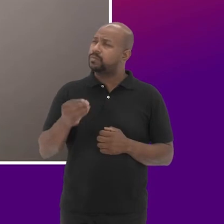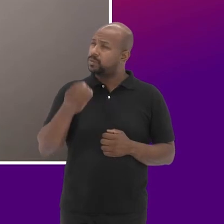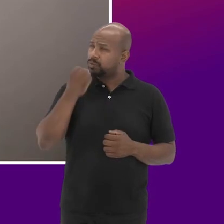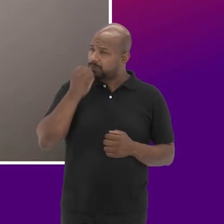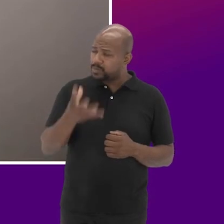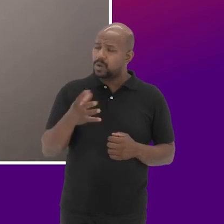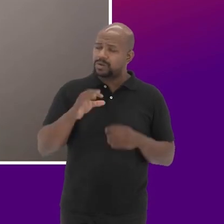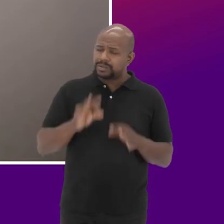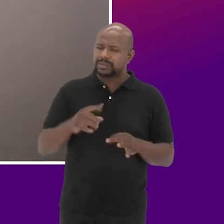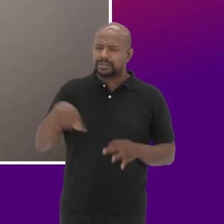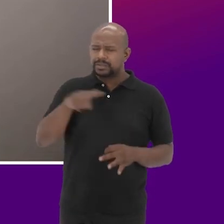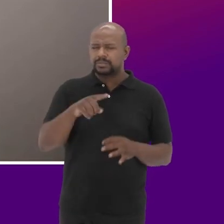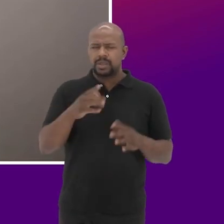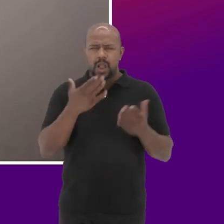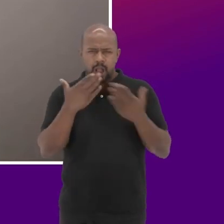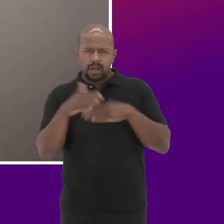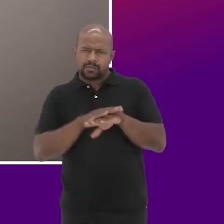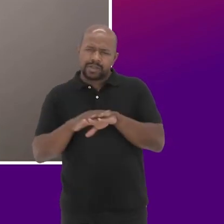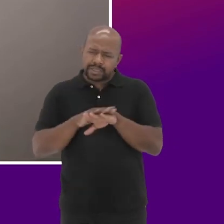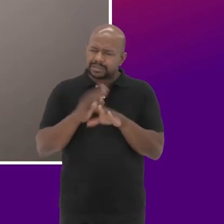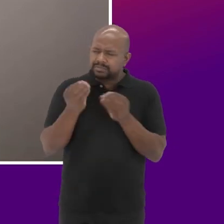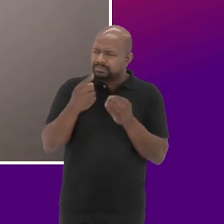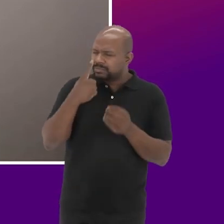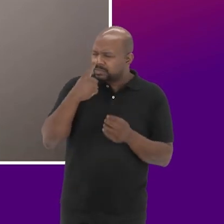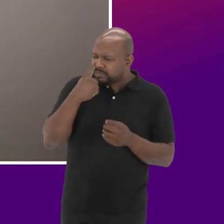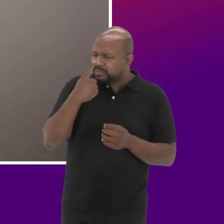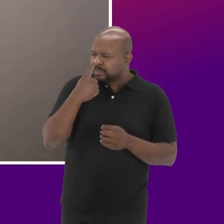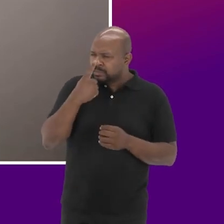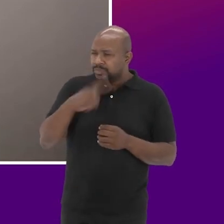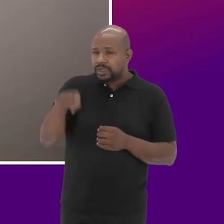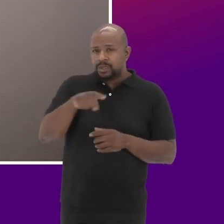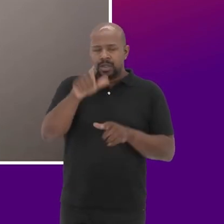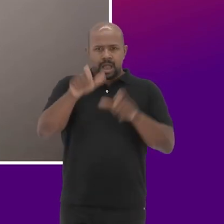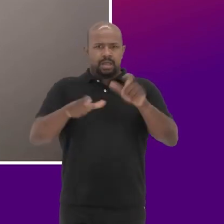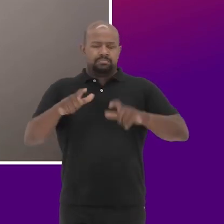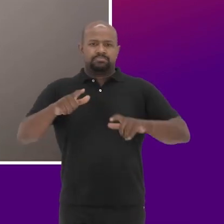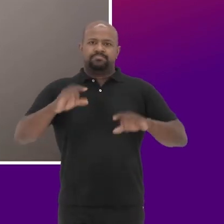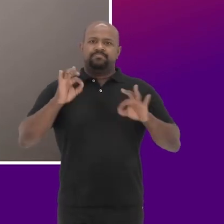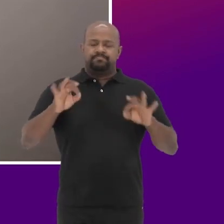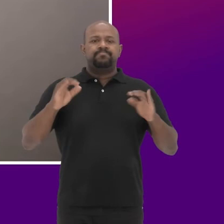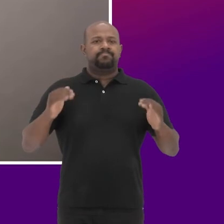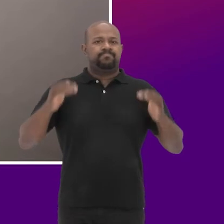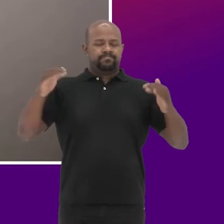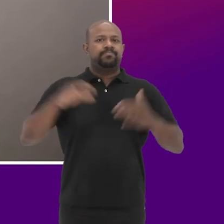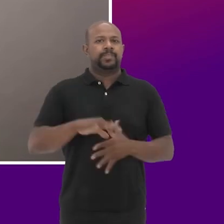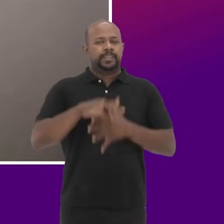e foi muito bom como ver com conversas muito próximas junto às autoridades,